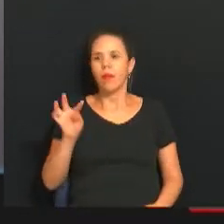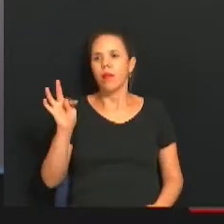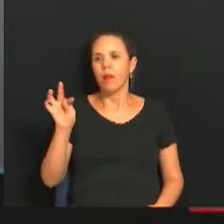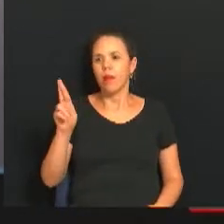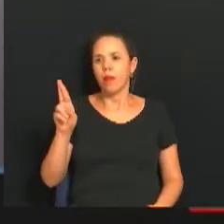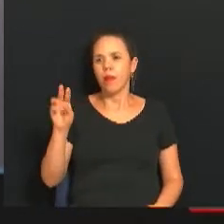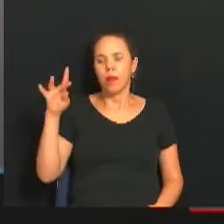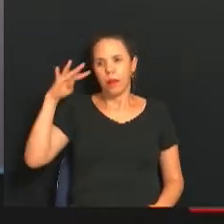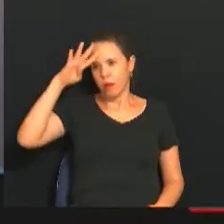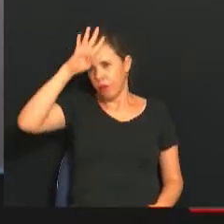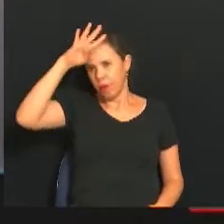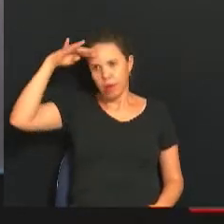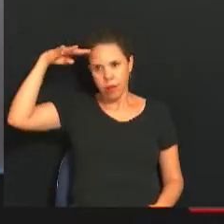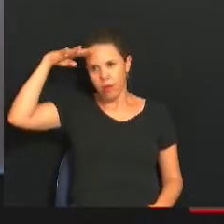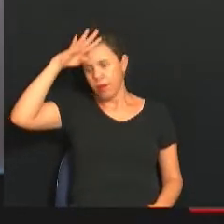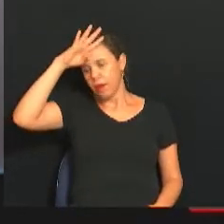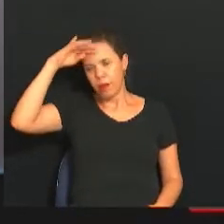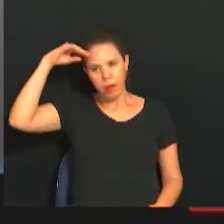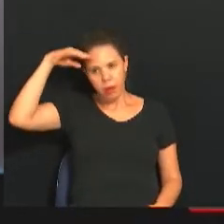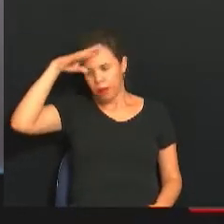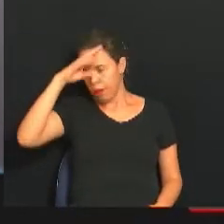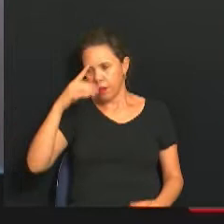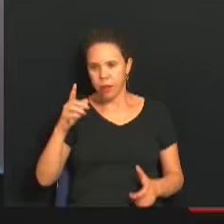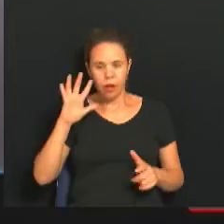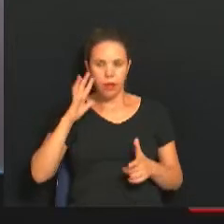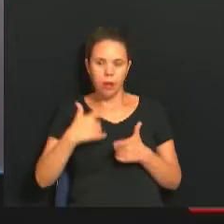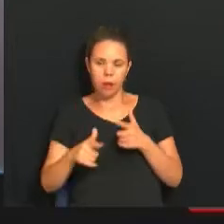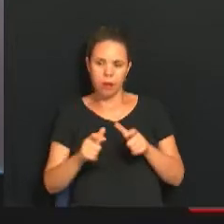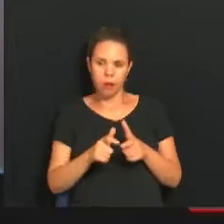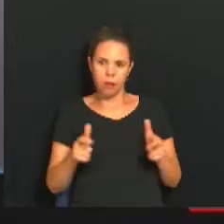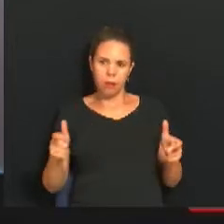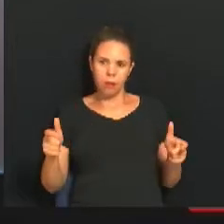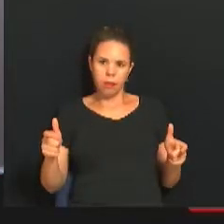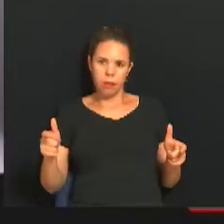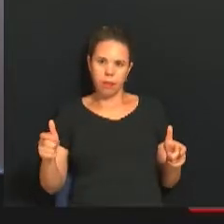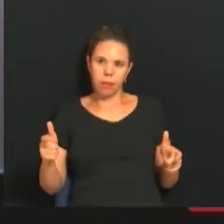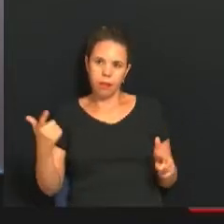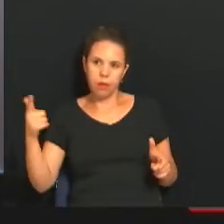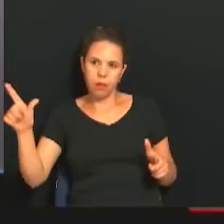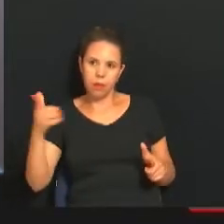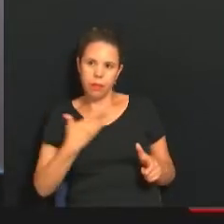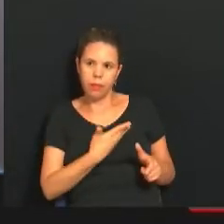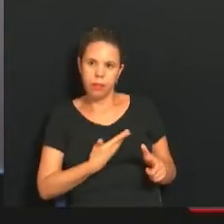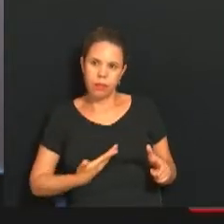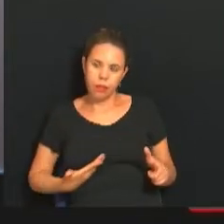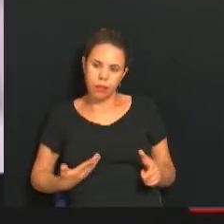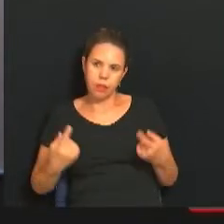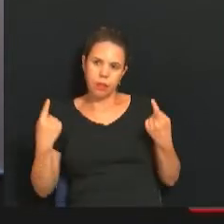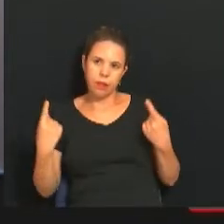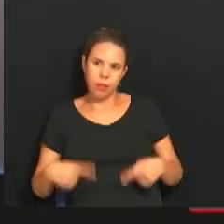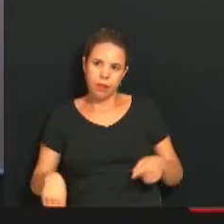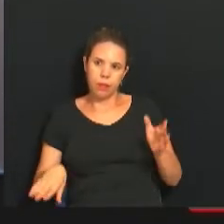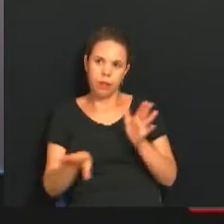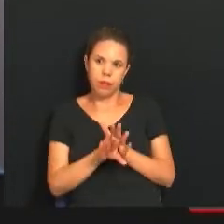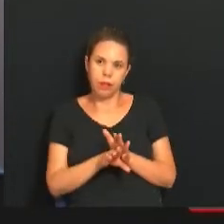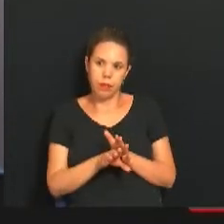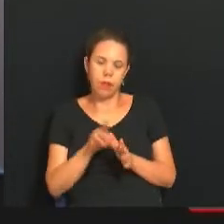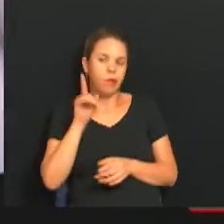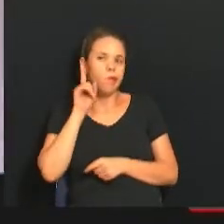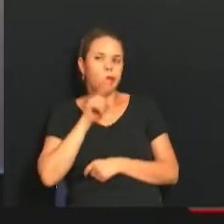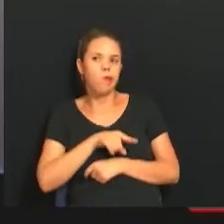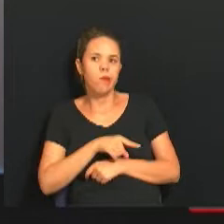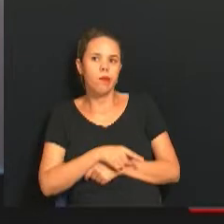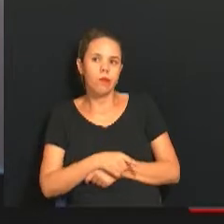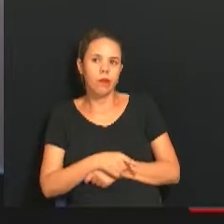isso traz consequências muito grandes, porque quando um outro governo opositor chega ao poder nos Estados Unidos, isso